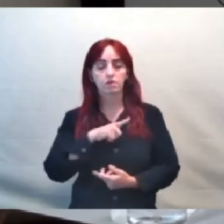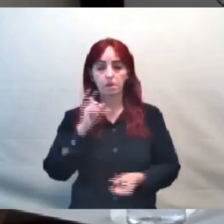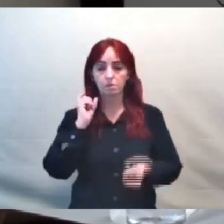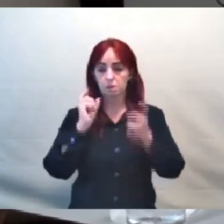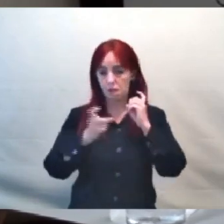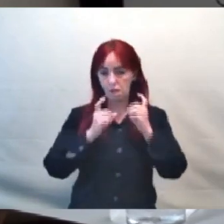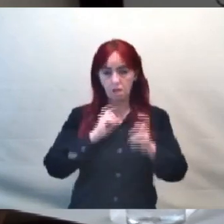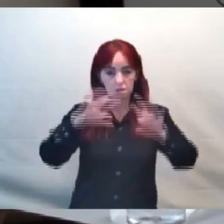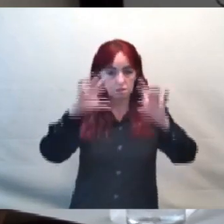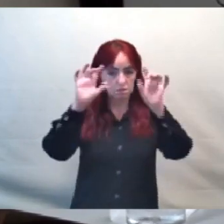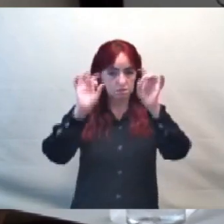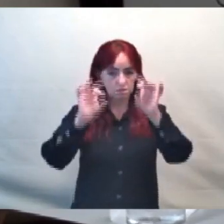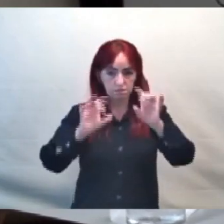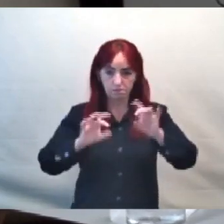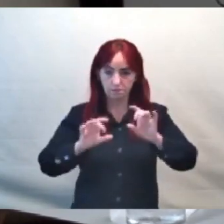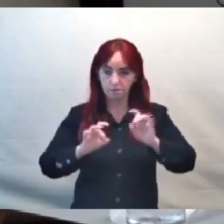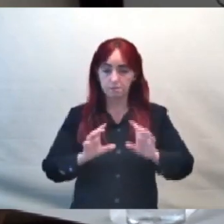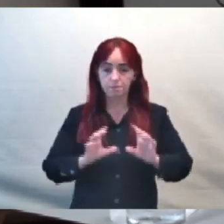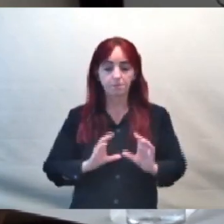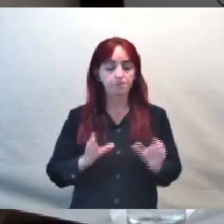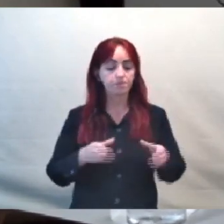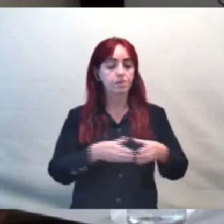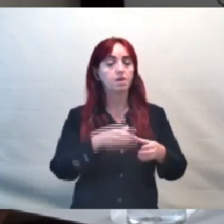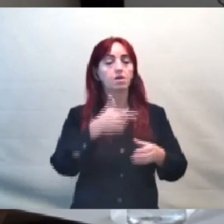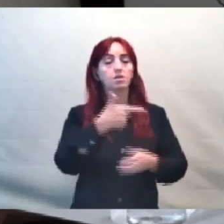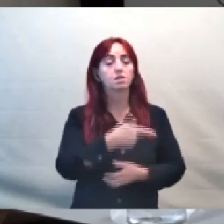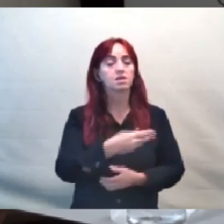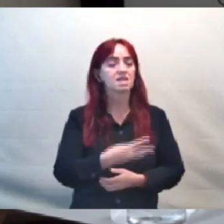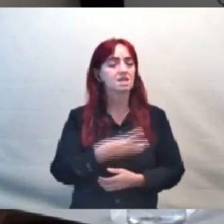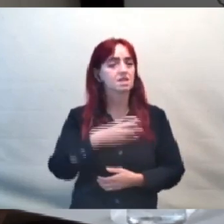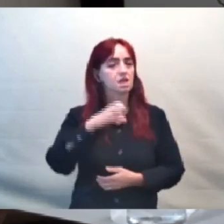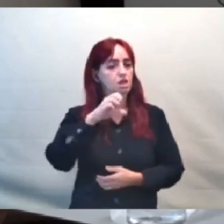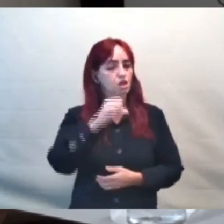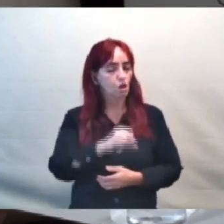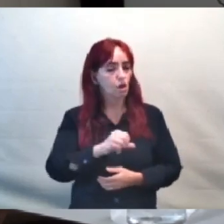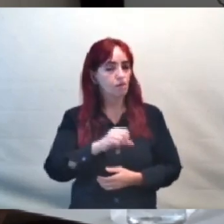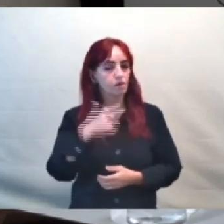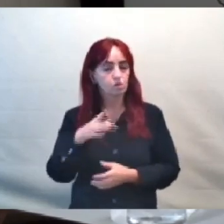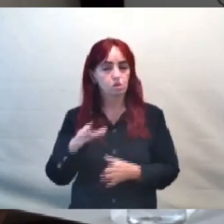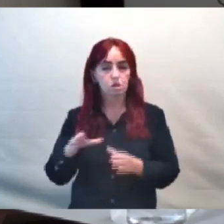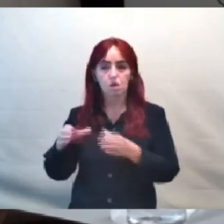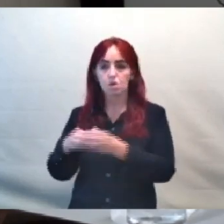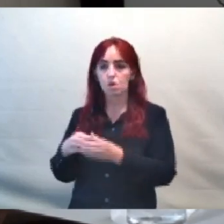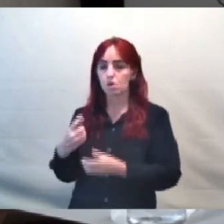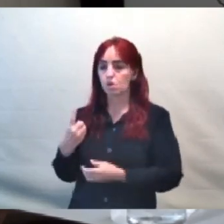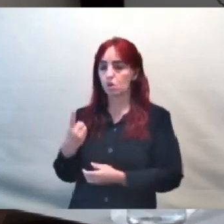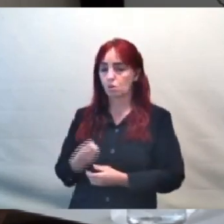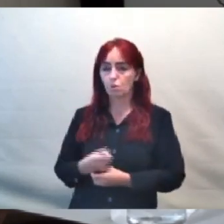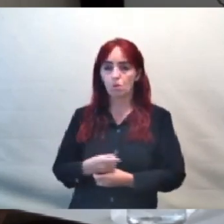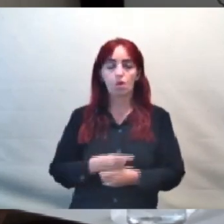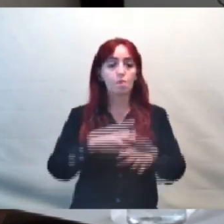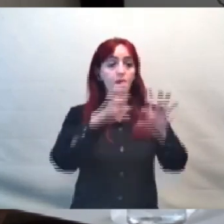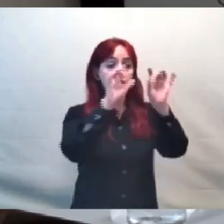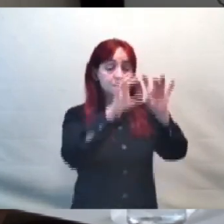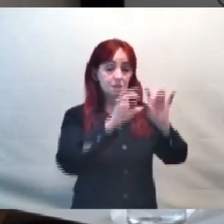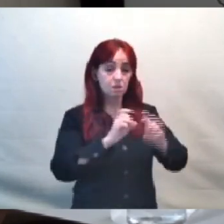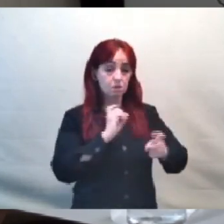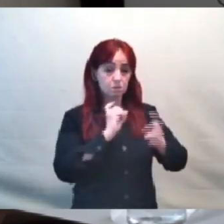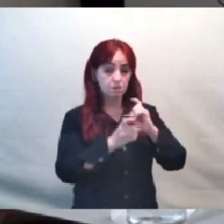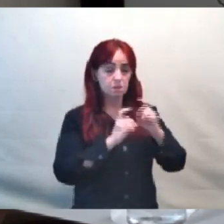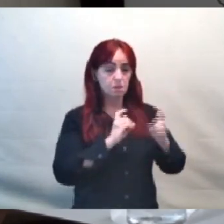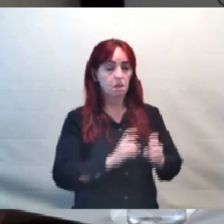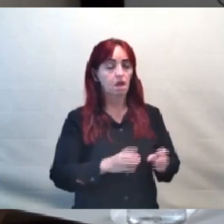com quórum 39, sem quórum 1, extraordinárias com quórum 9, sem quórum 1, no total